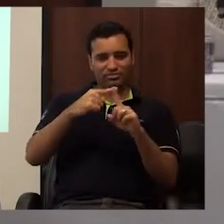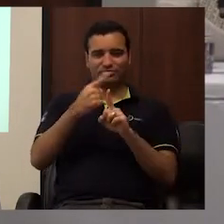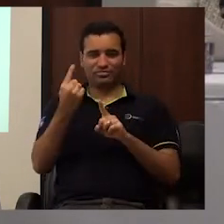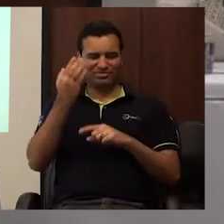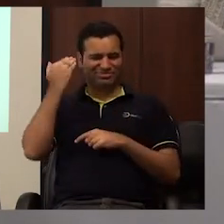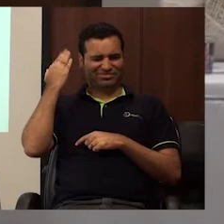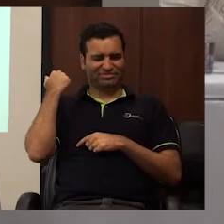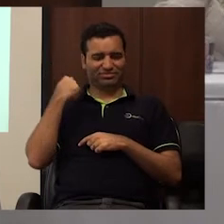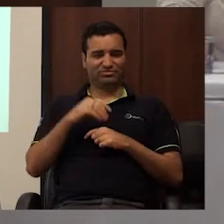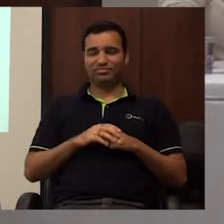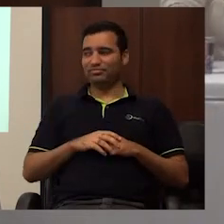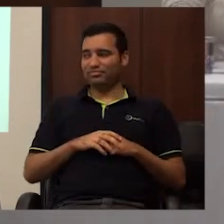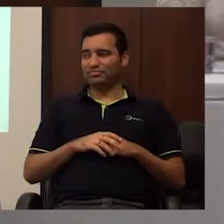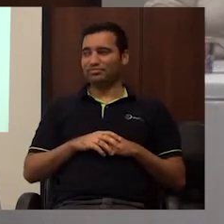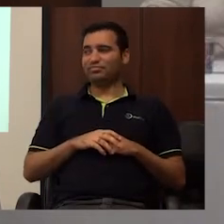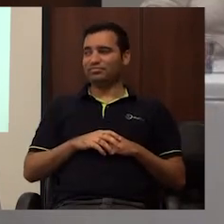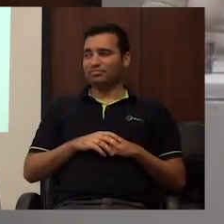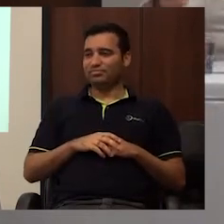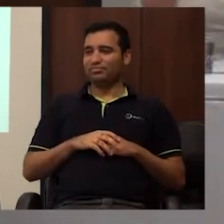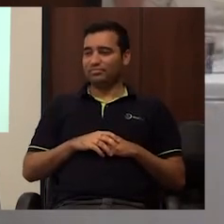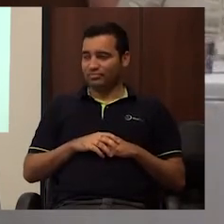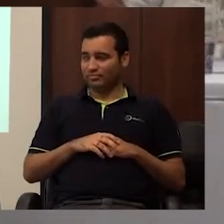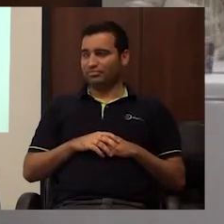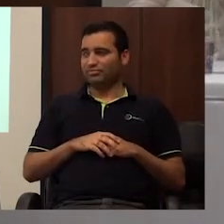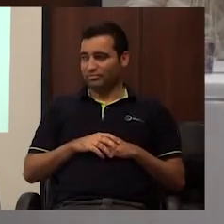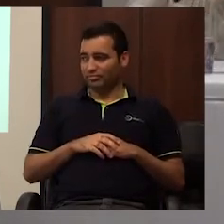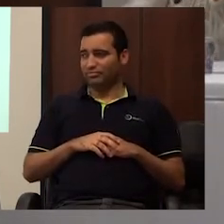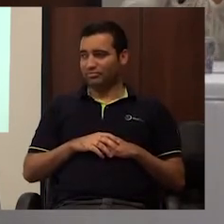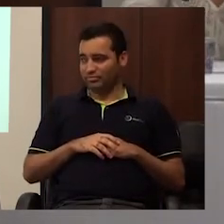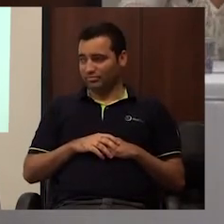tal. E assim se manteve, né,